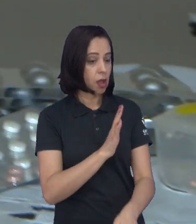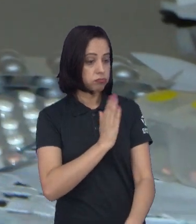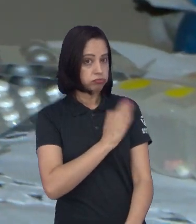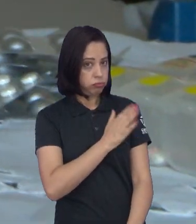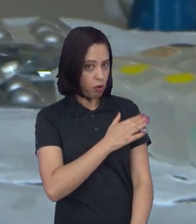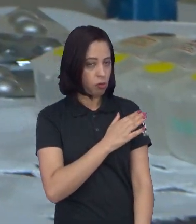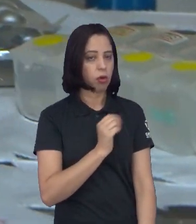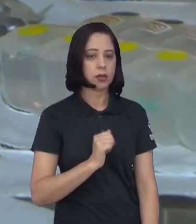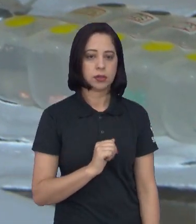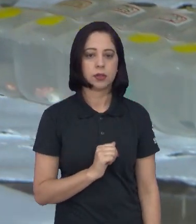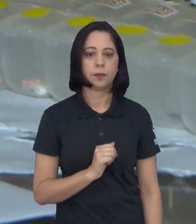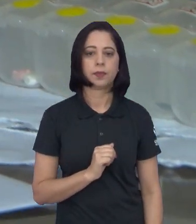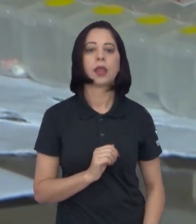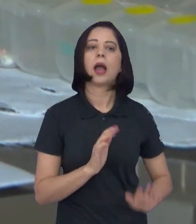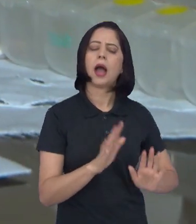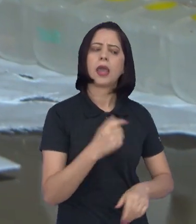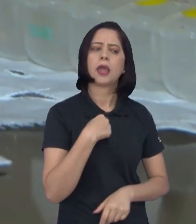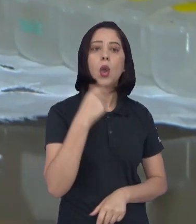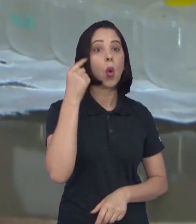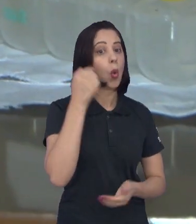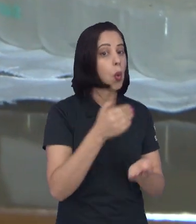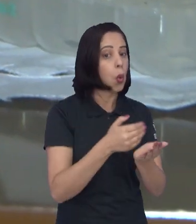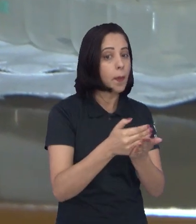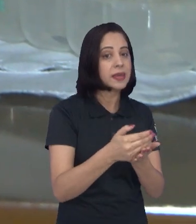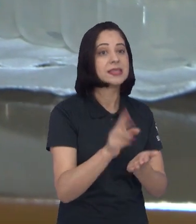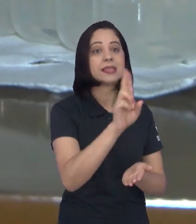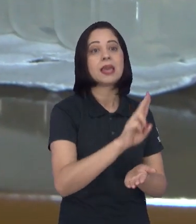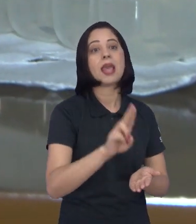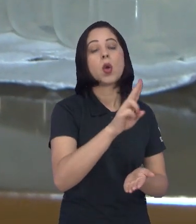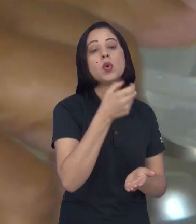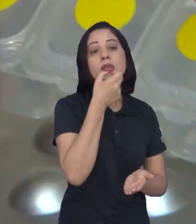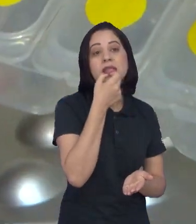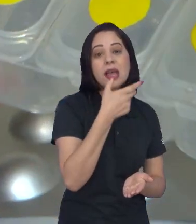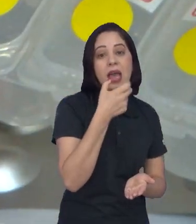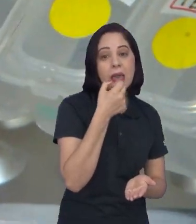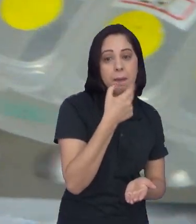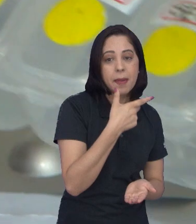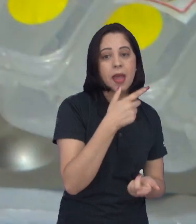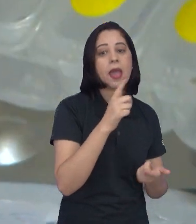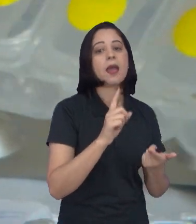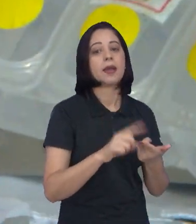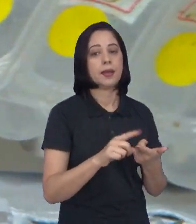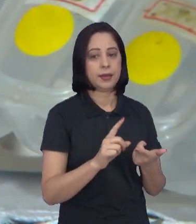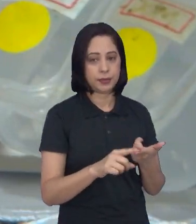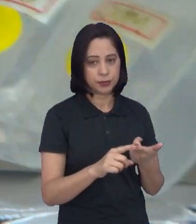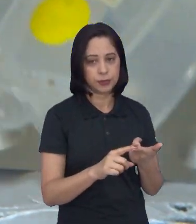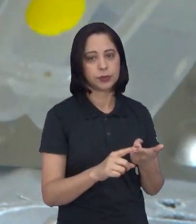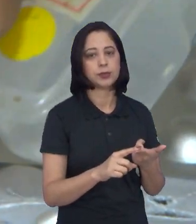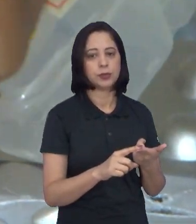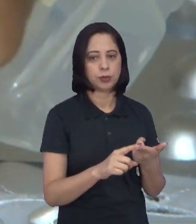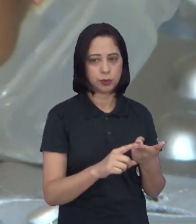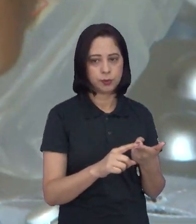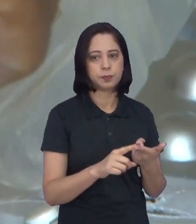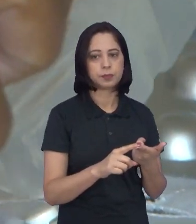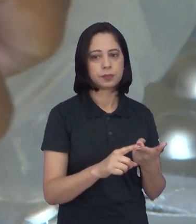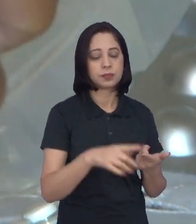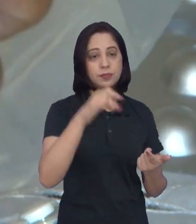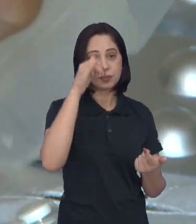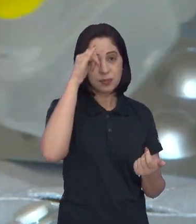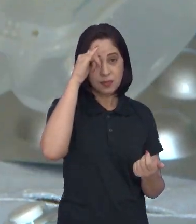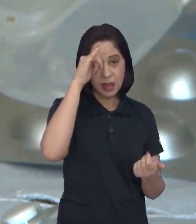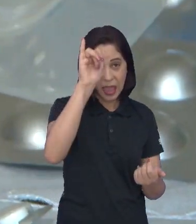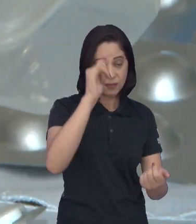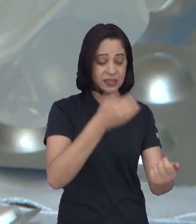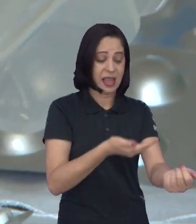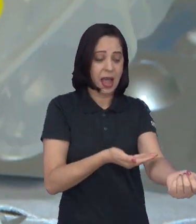eu Aí sim que eu eu comecei a tomar remédio e eu comecei a tomar um remédio para eh da do